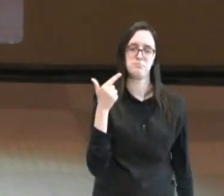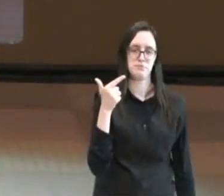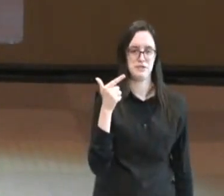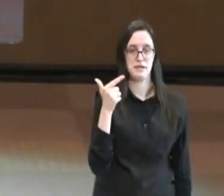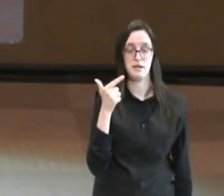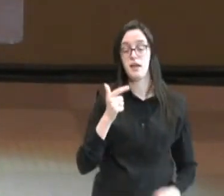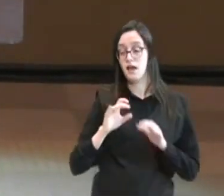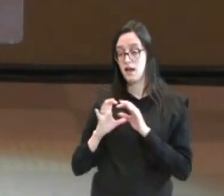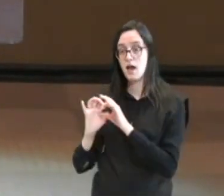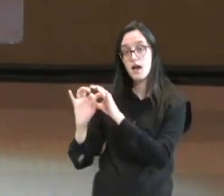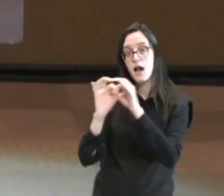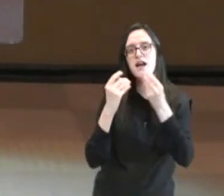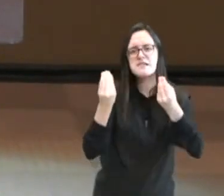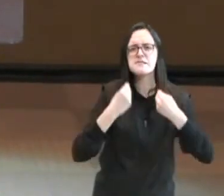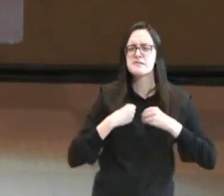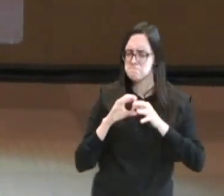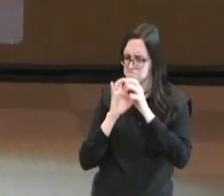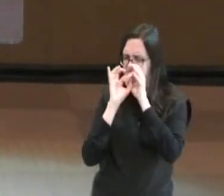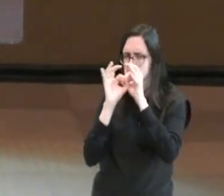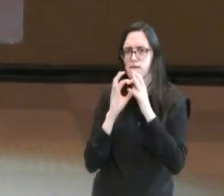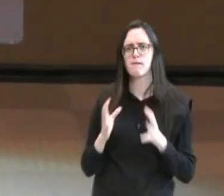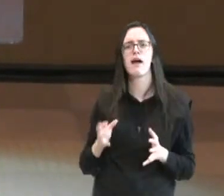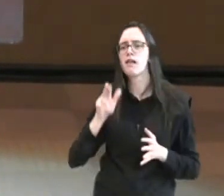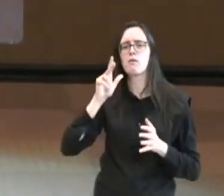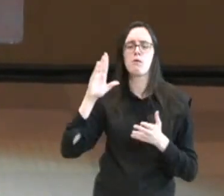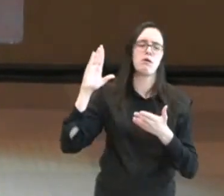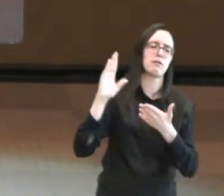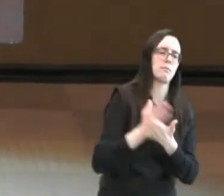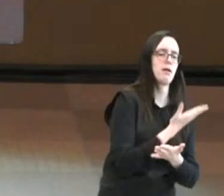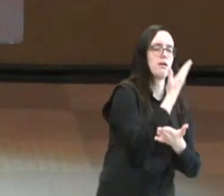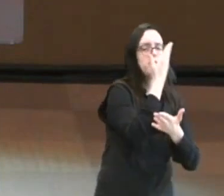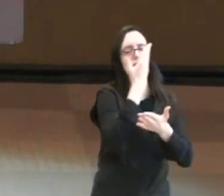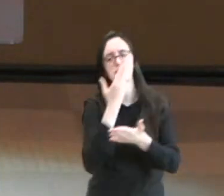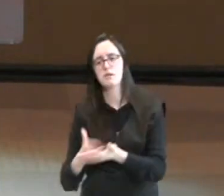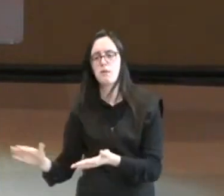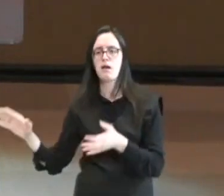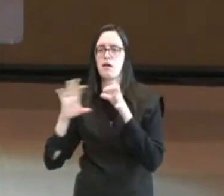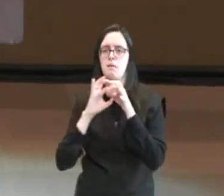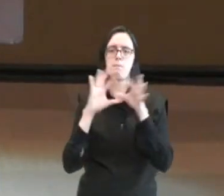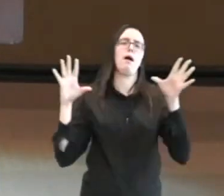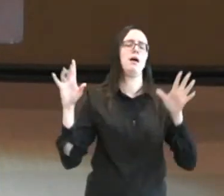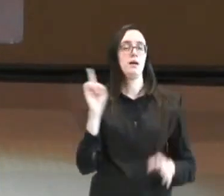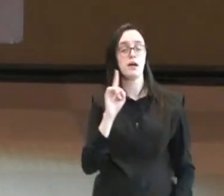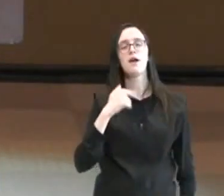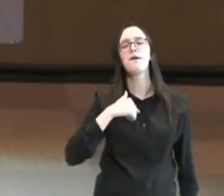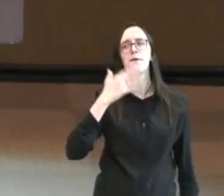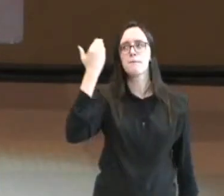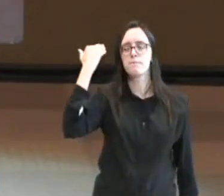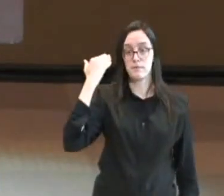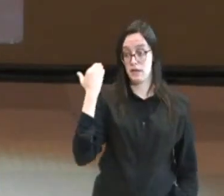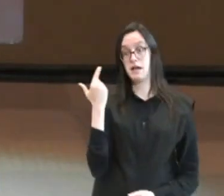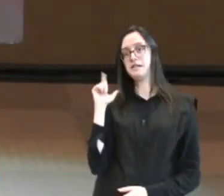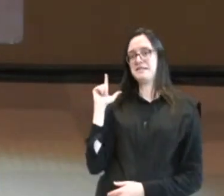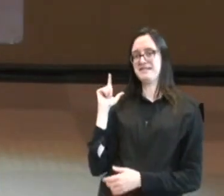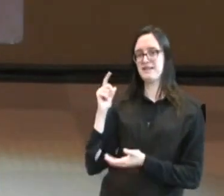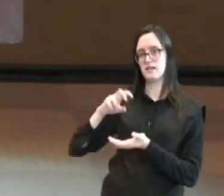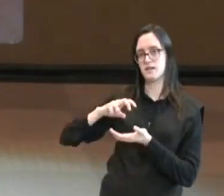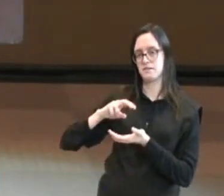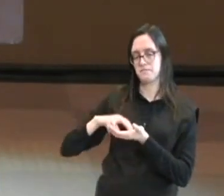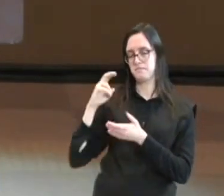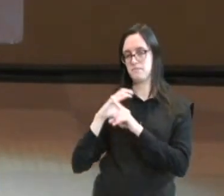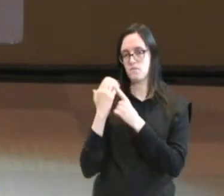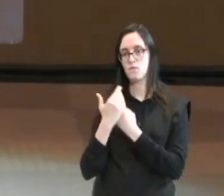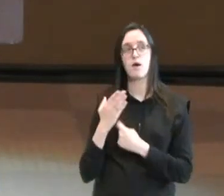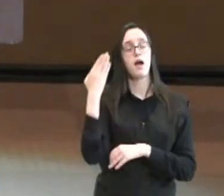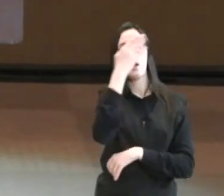A comunhão traz unidade e não divisão. Eu contei aqui no culto da manhã que lá no Rio de Janeiro